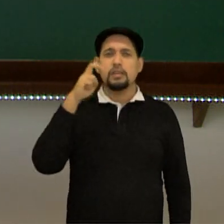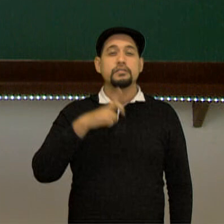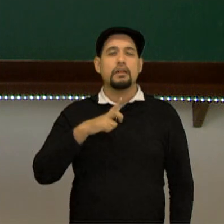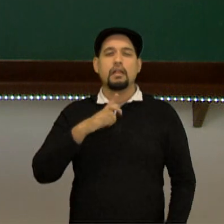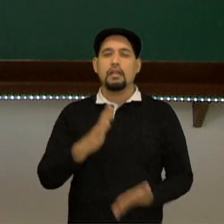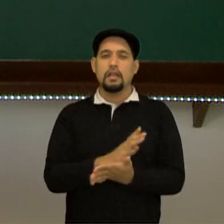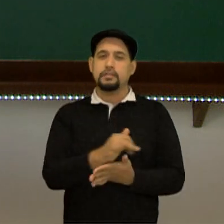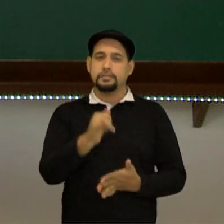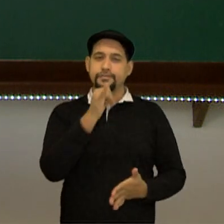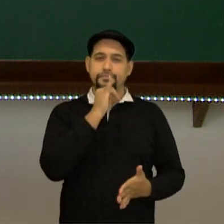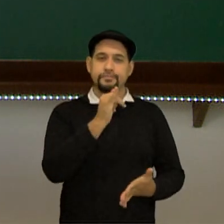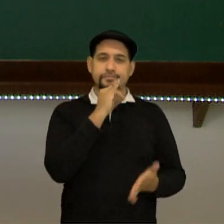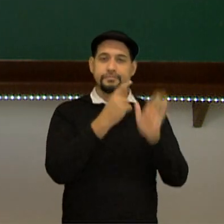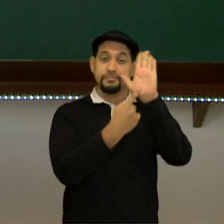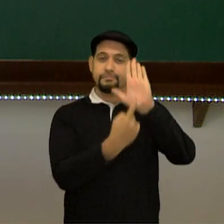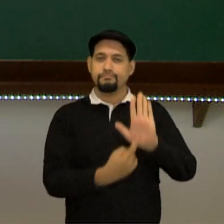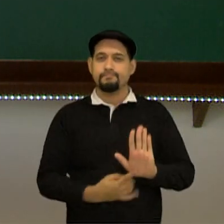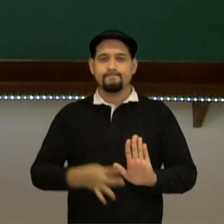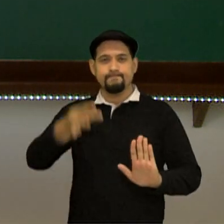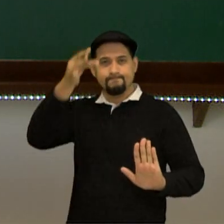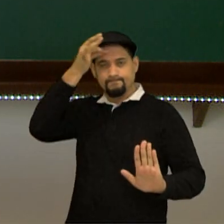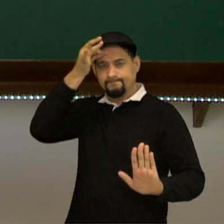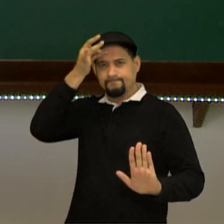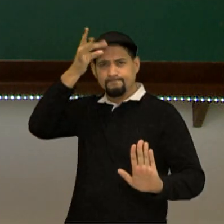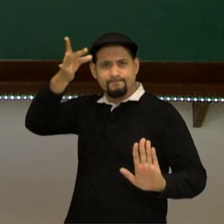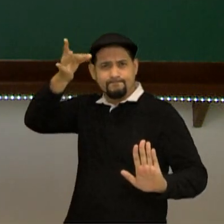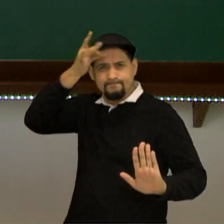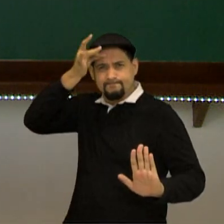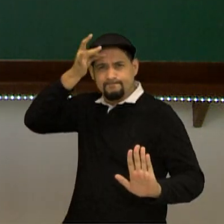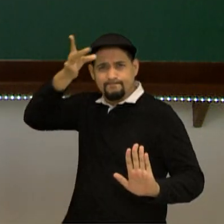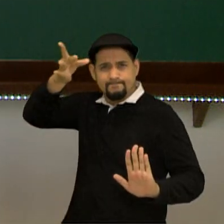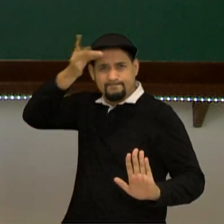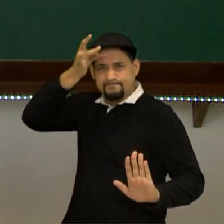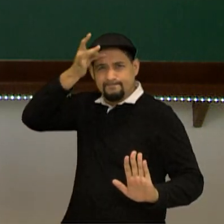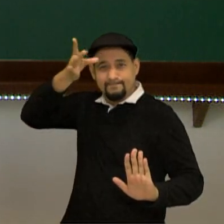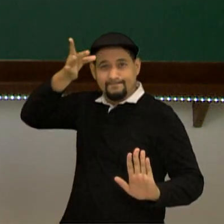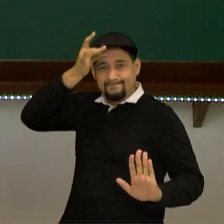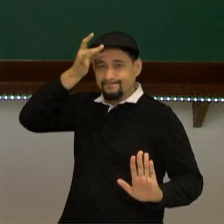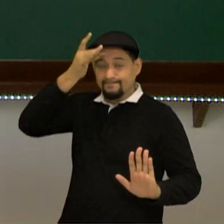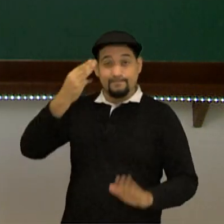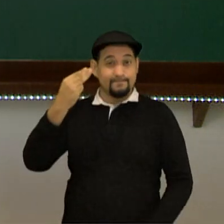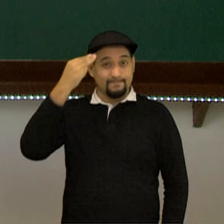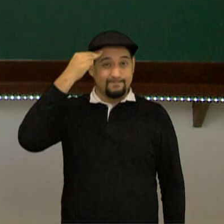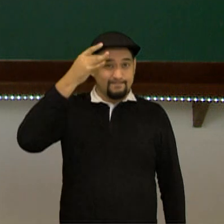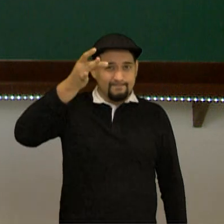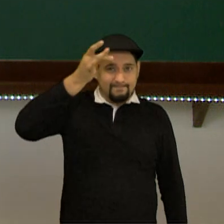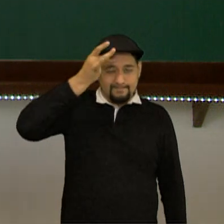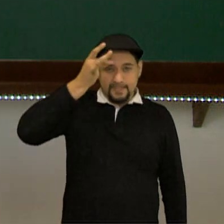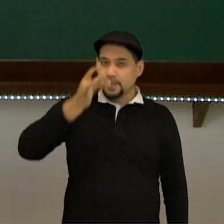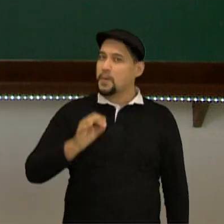alguns exemplos para a gente fixá-los em nossa mente.